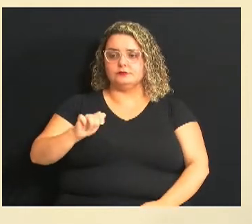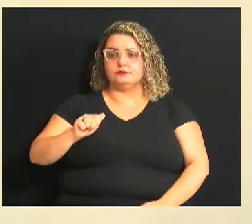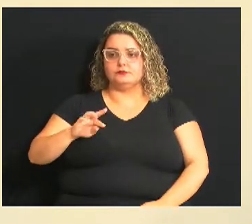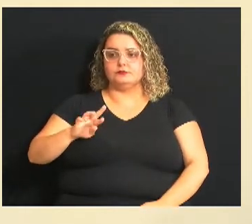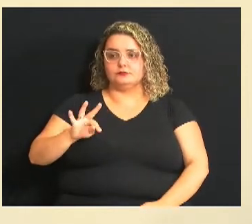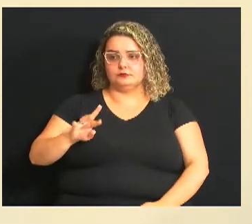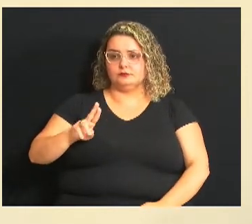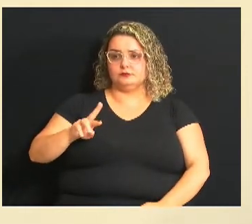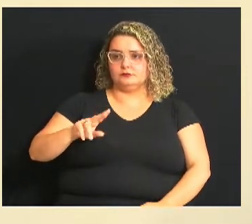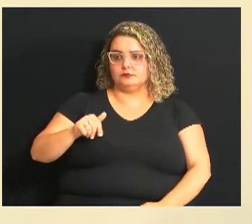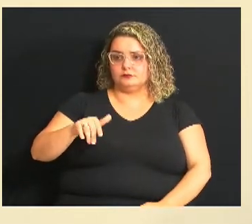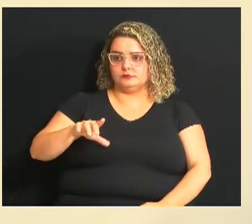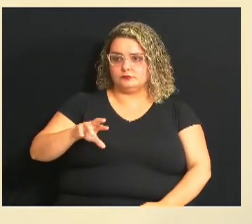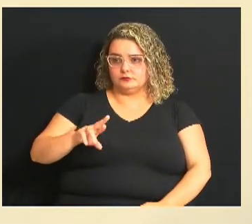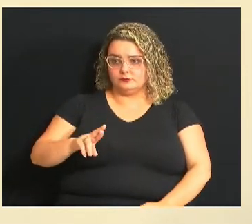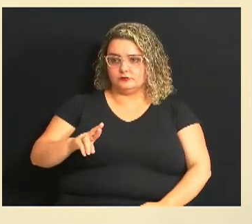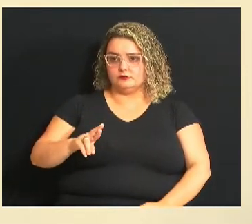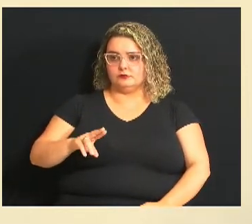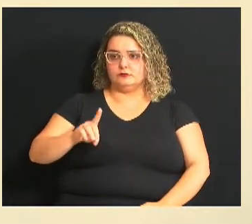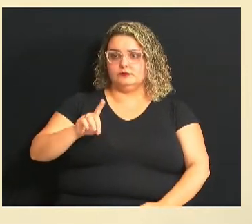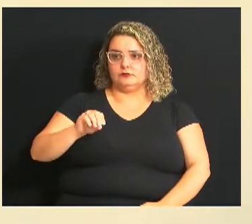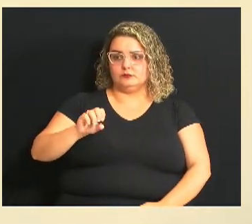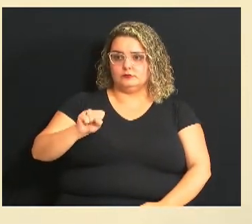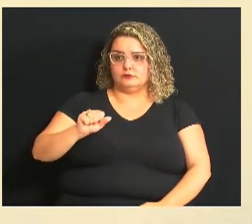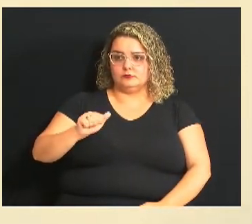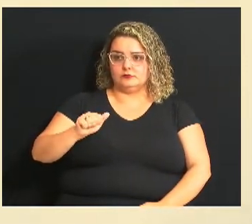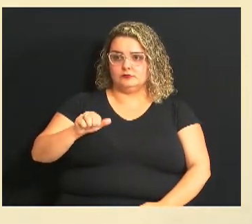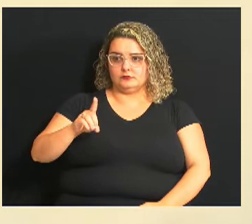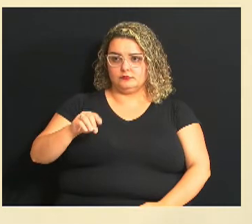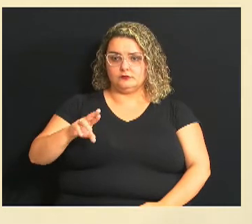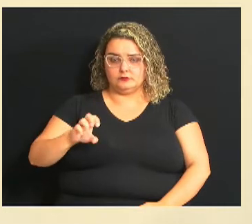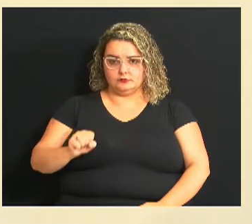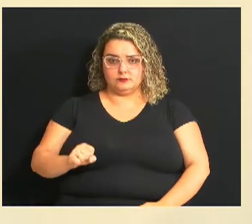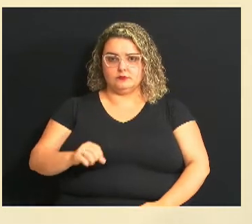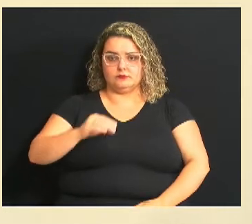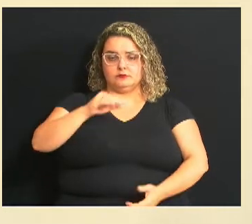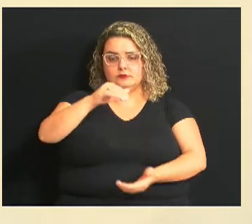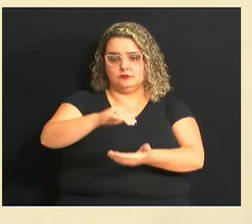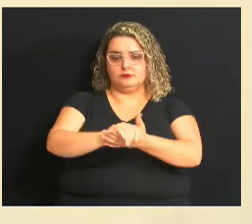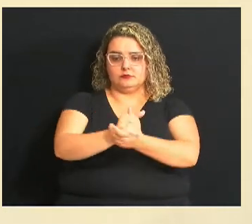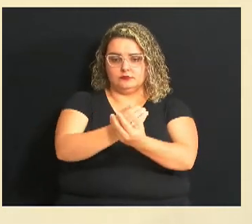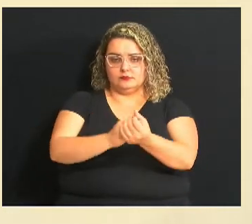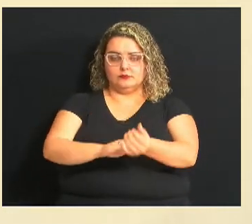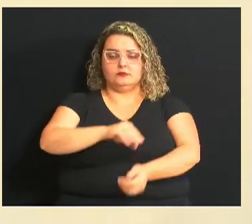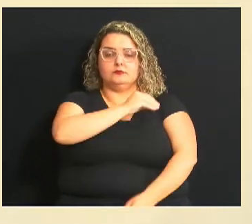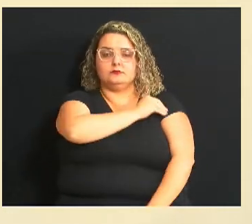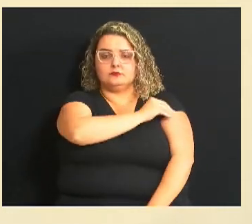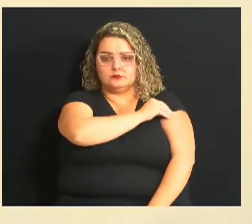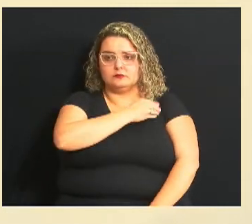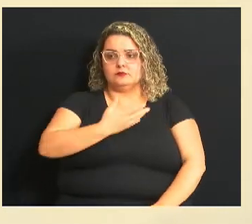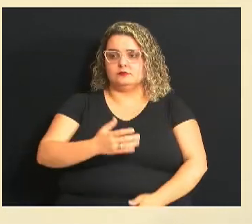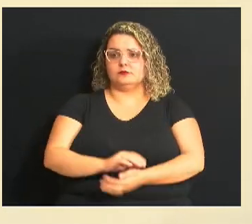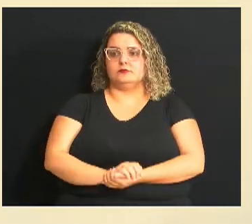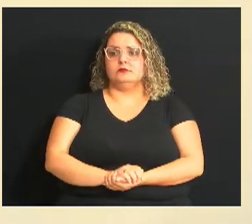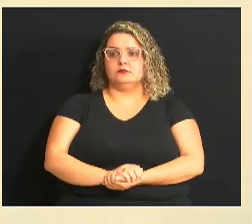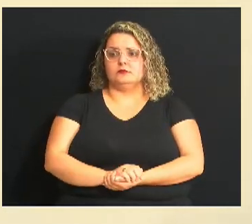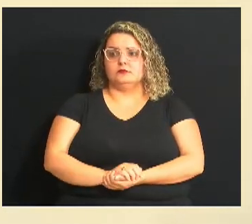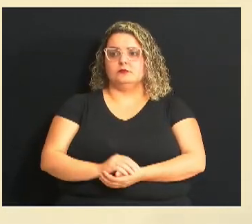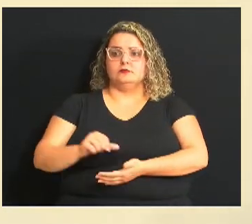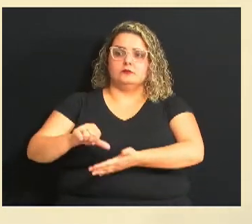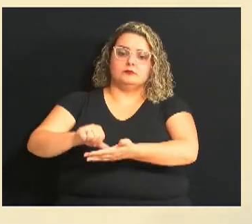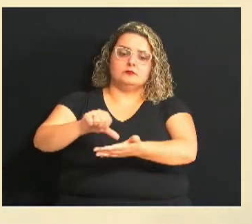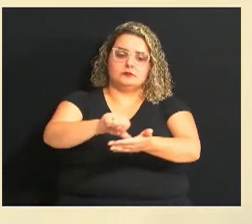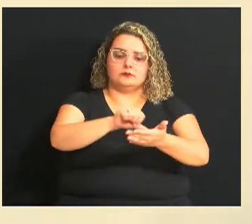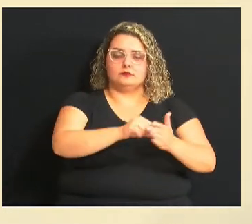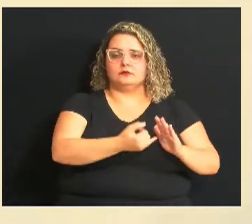400 dosadores automáticos de álcool gel. Hoje, em todas as instituições dos campi do Instituto Federal,